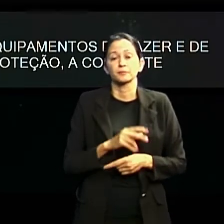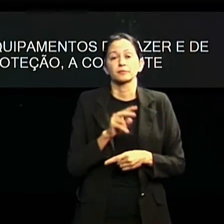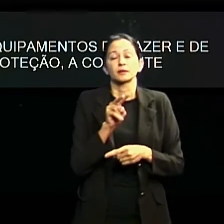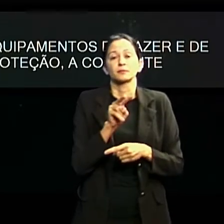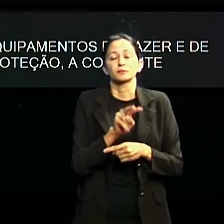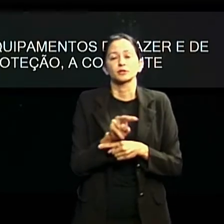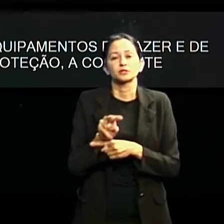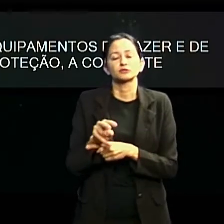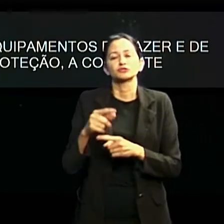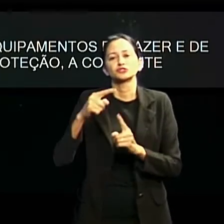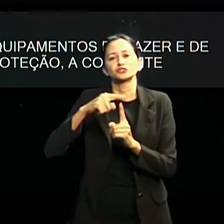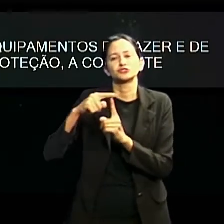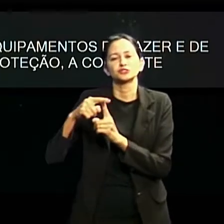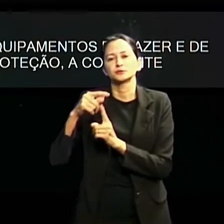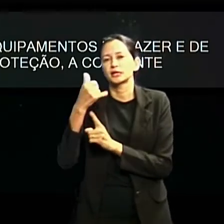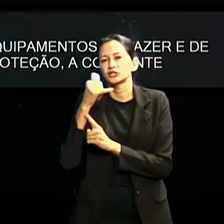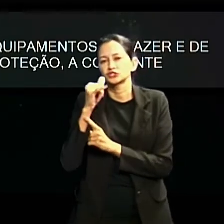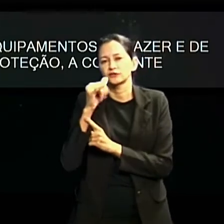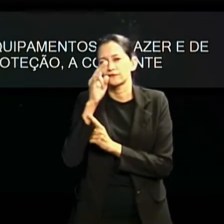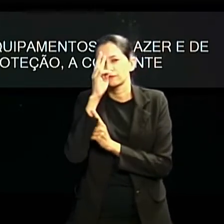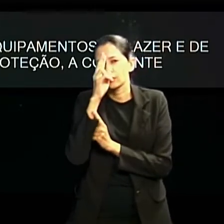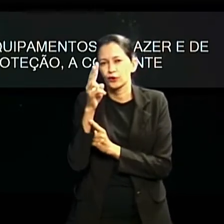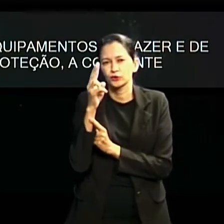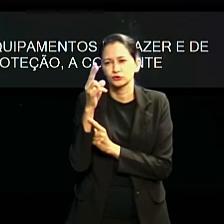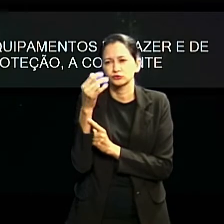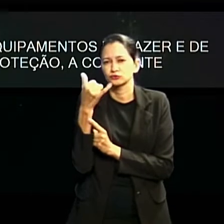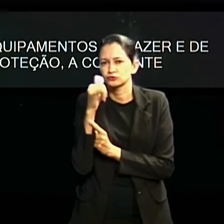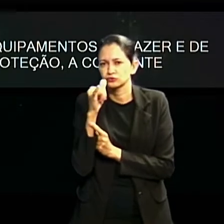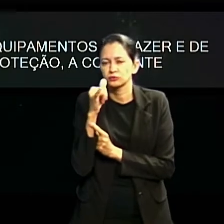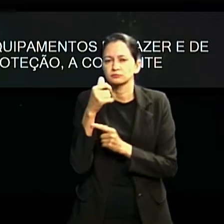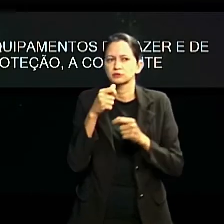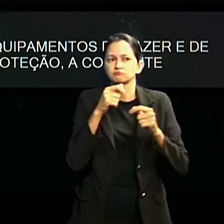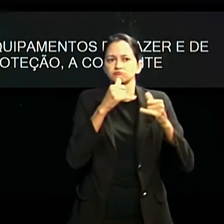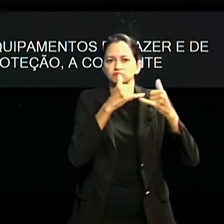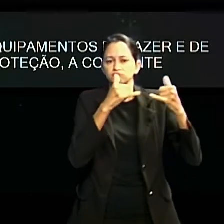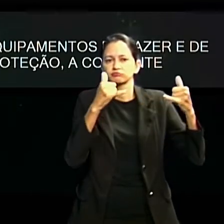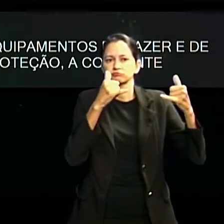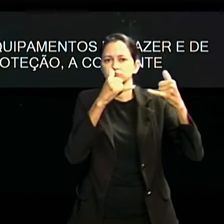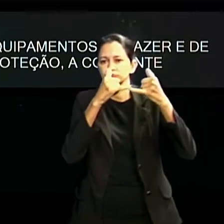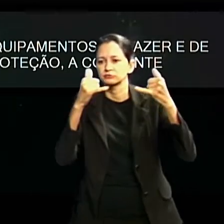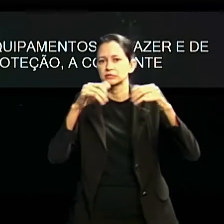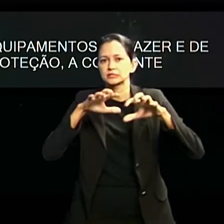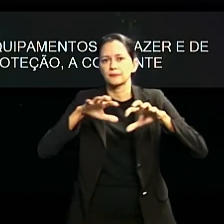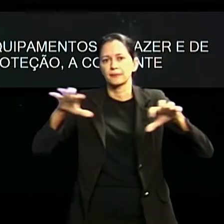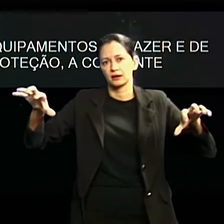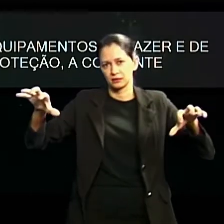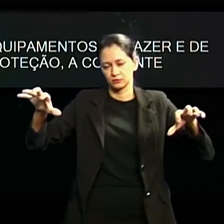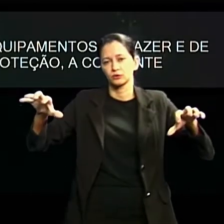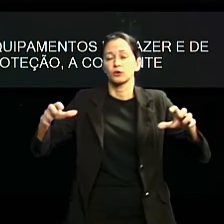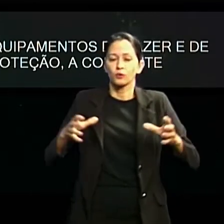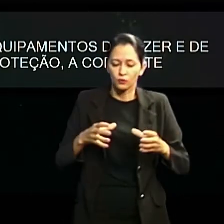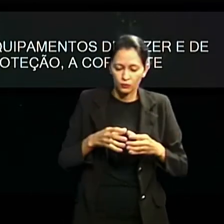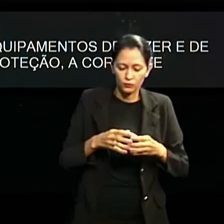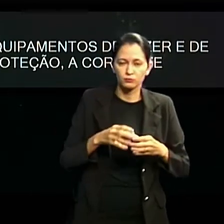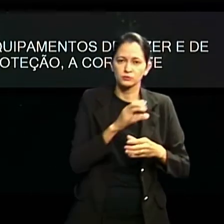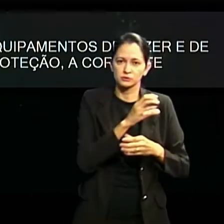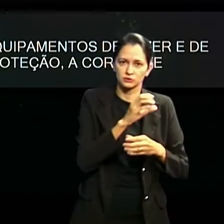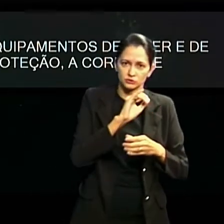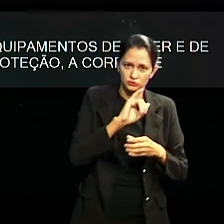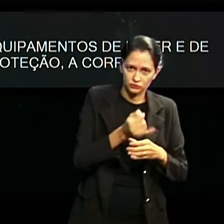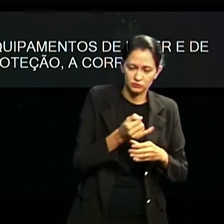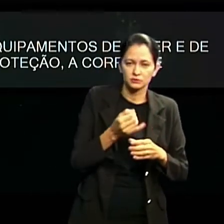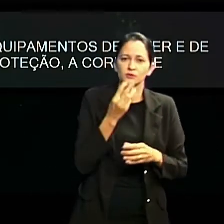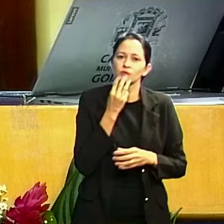diferencial residual que impeçam choques elétricos e que sejam fatais. Comissão de Justiça e Redação, William Veloso,